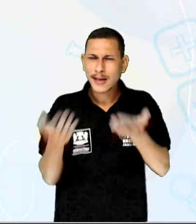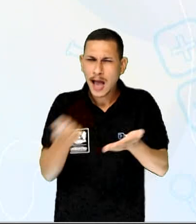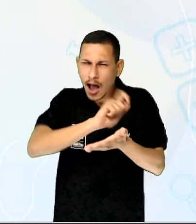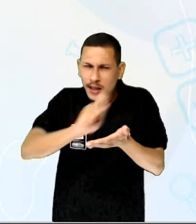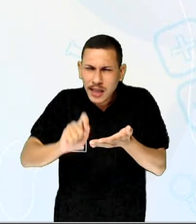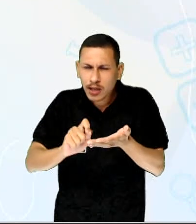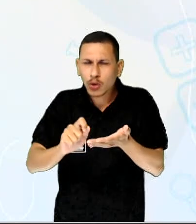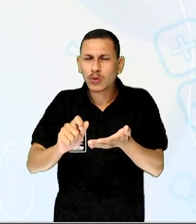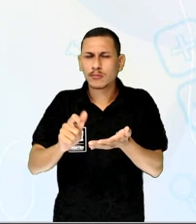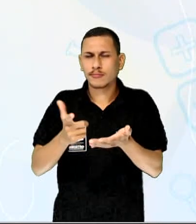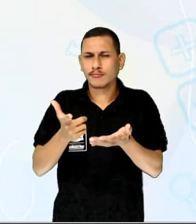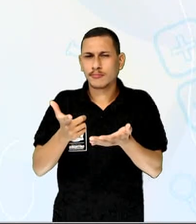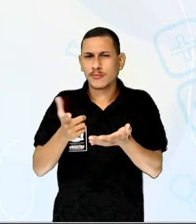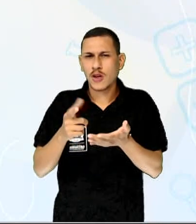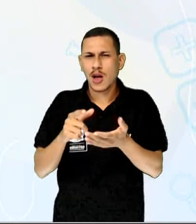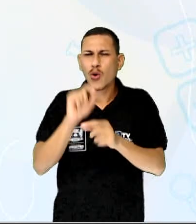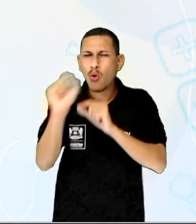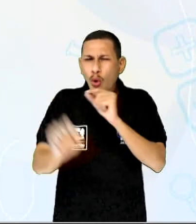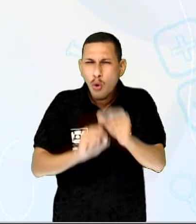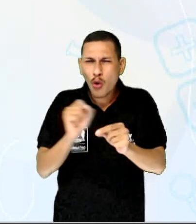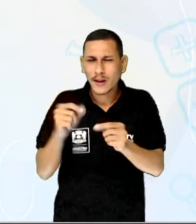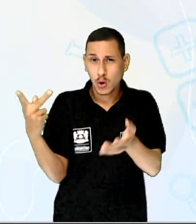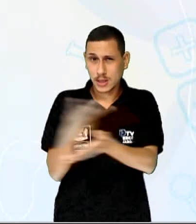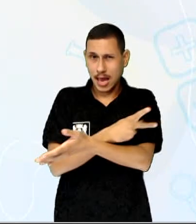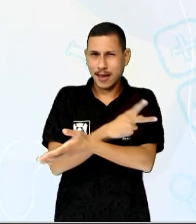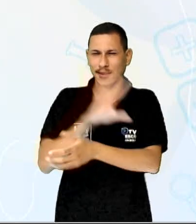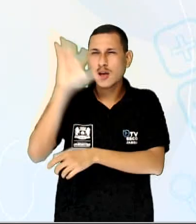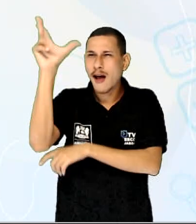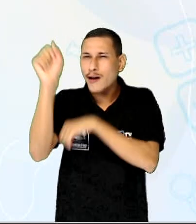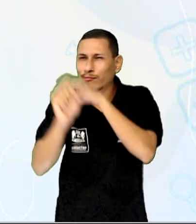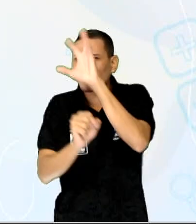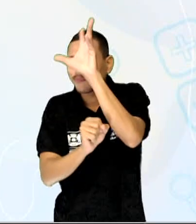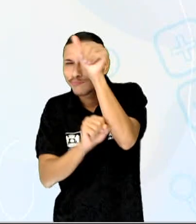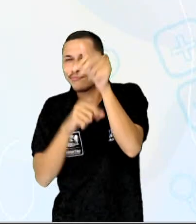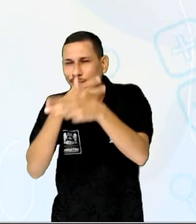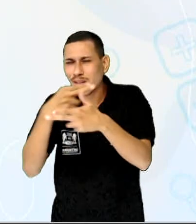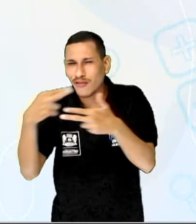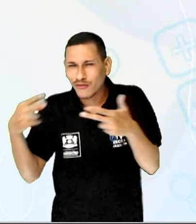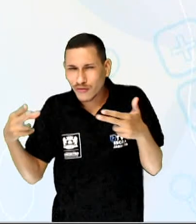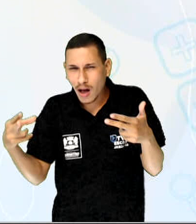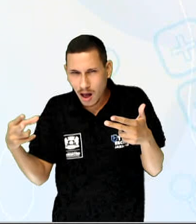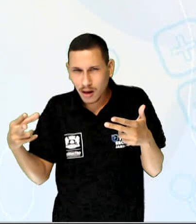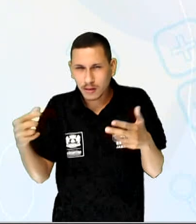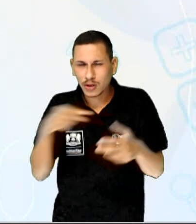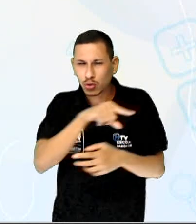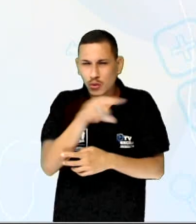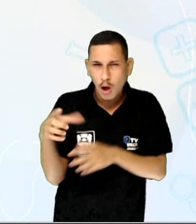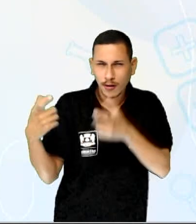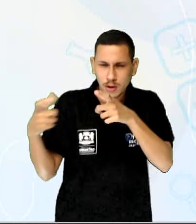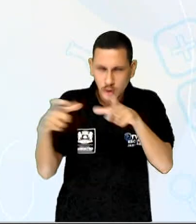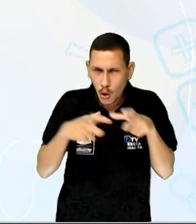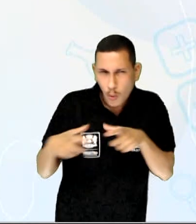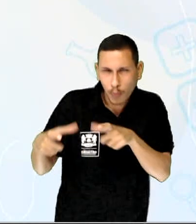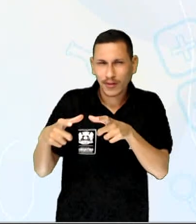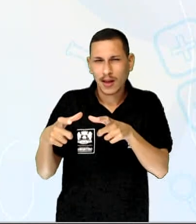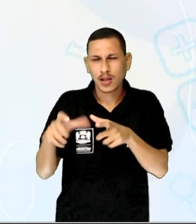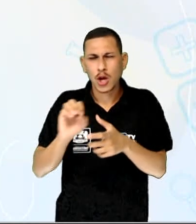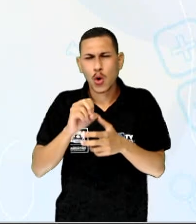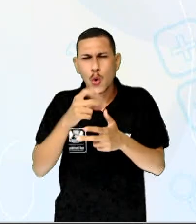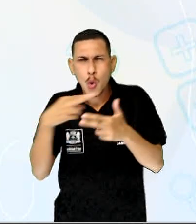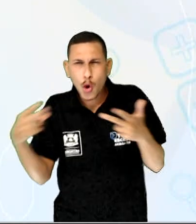os impactos ambientais ocorridos em sua comunidade. Eu trouxe os impactos negativos